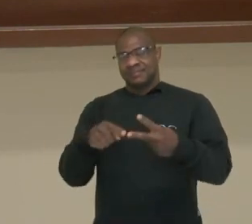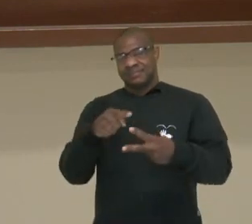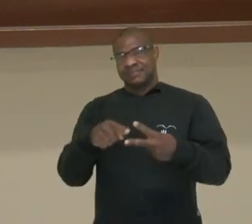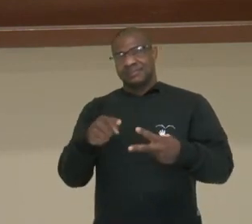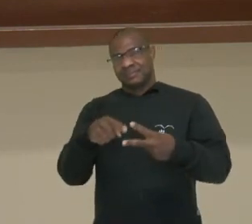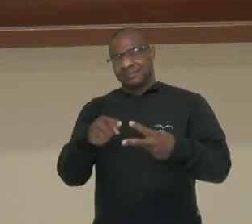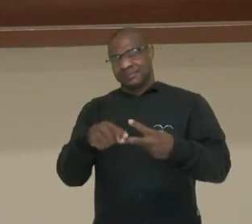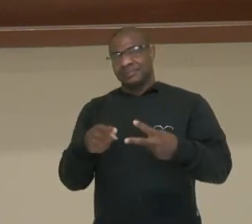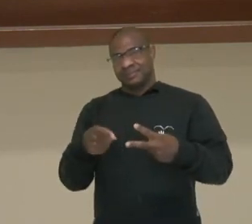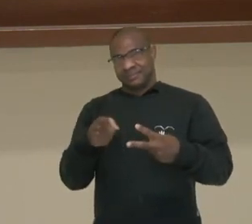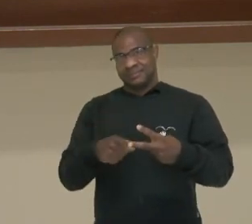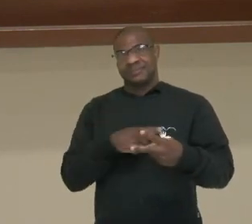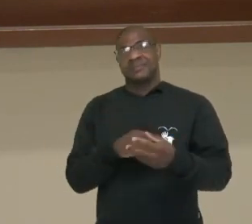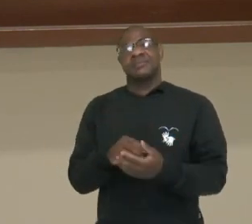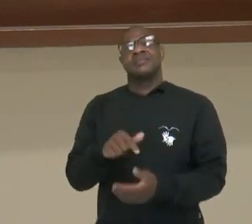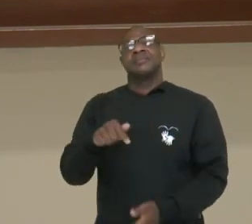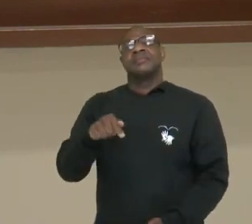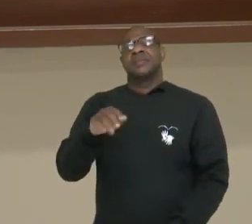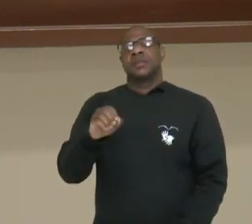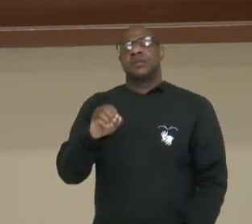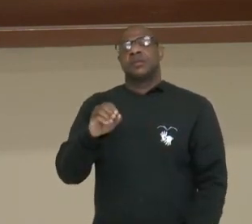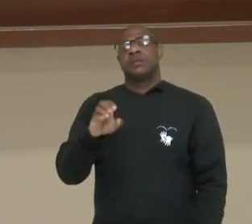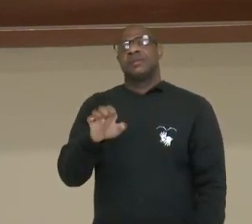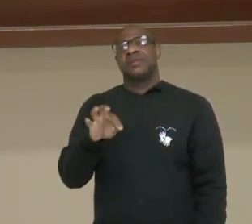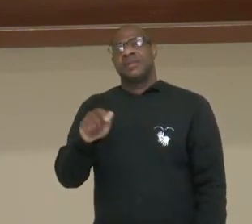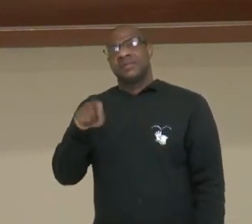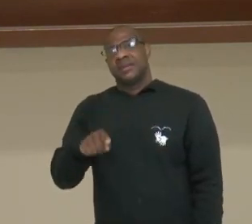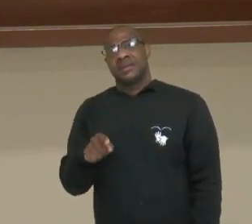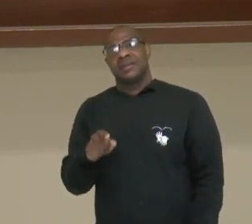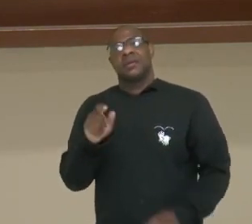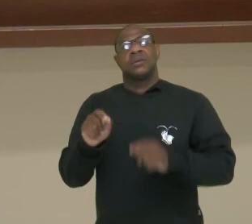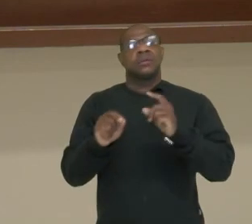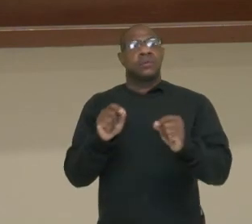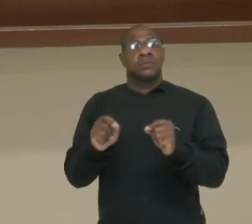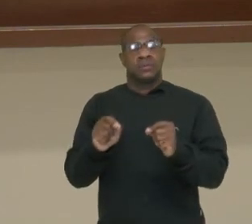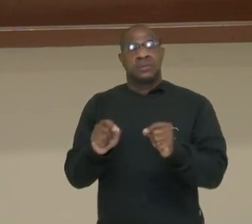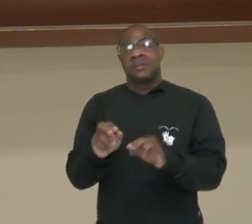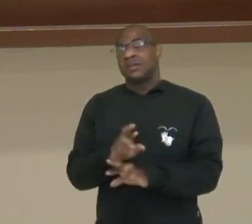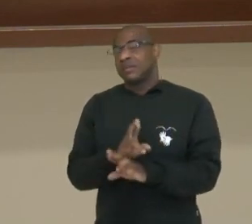iguais. Se elas são concorrentes, significa que os coeficientes angulares são